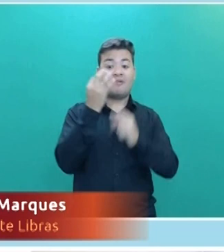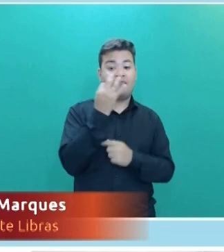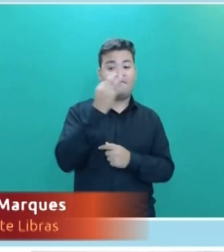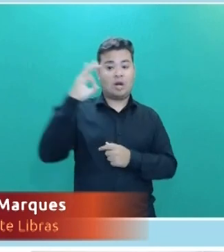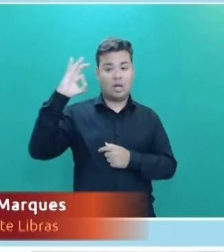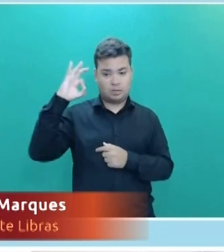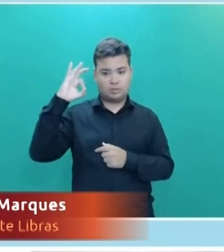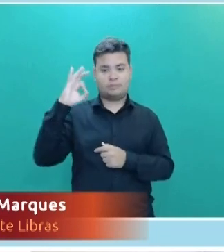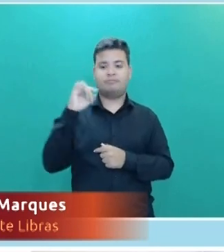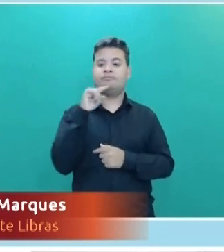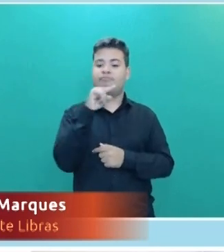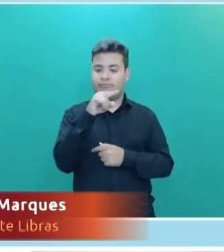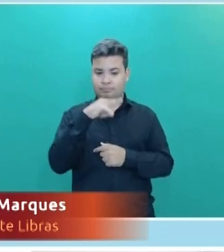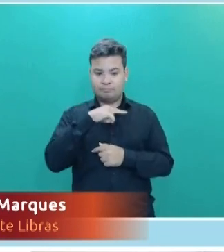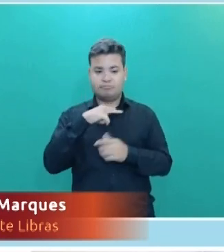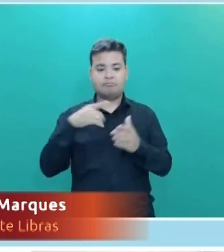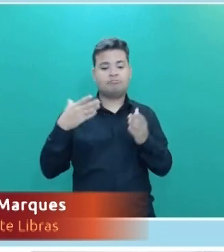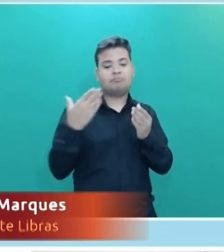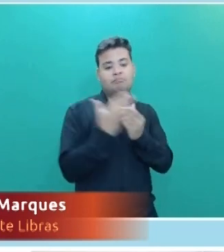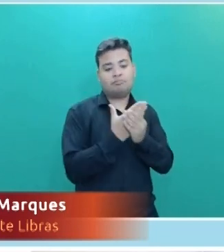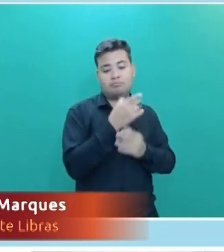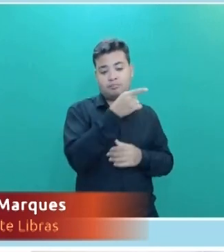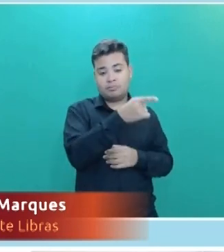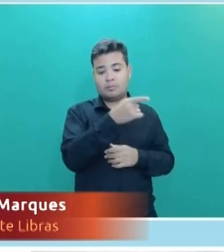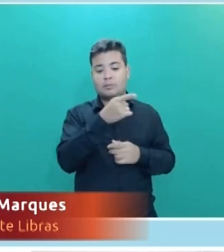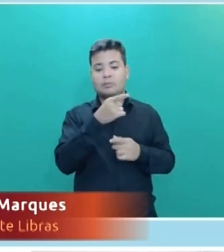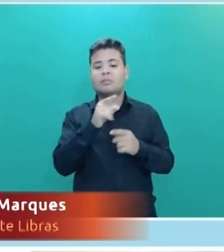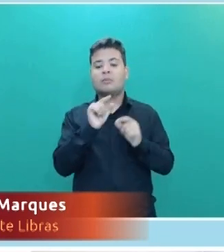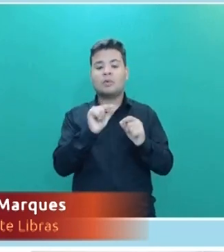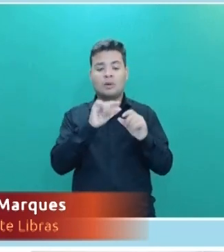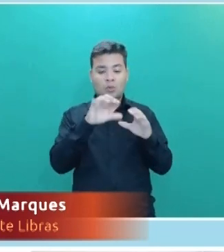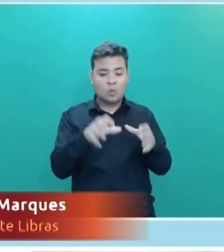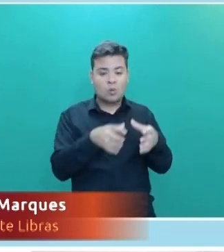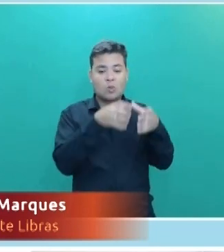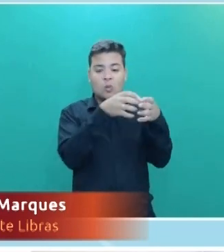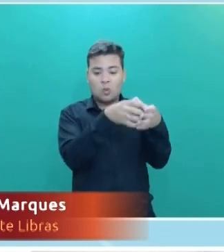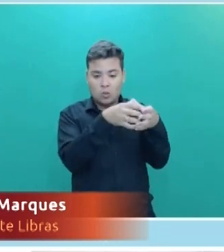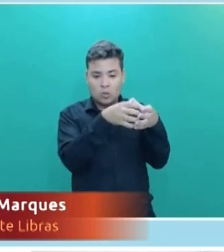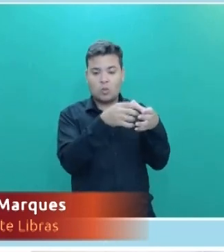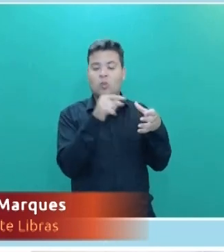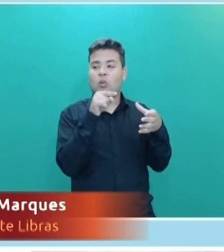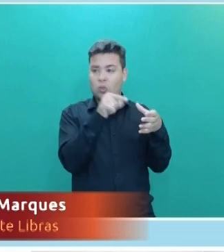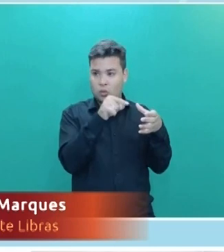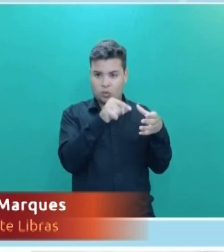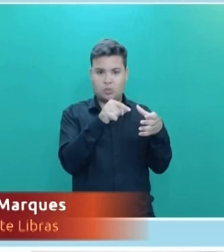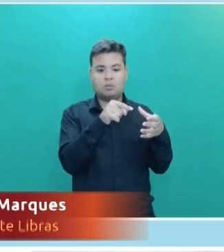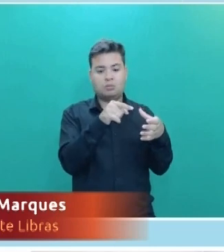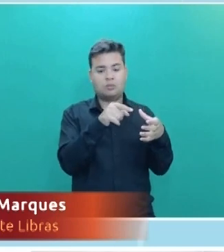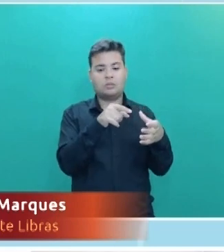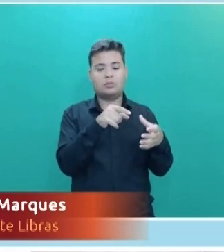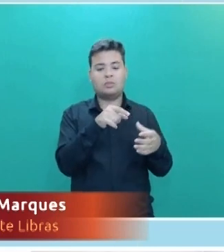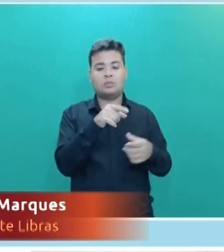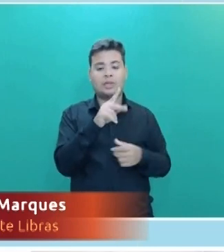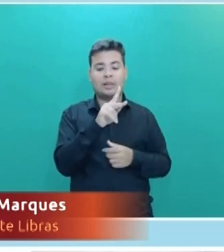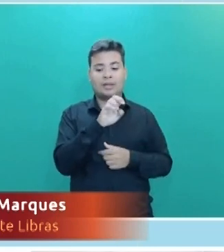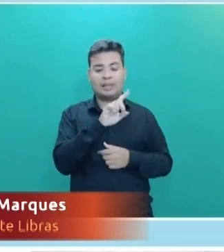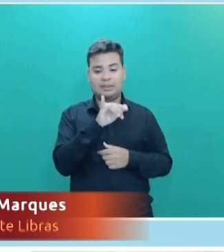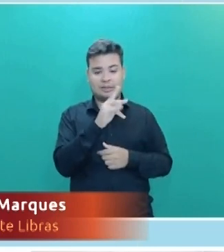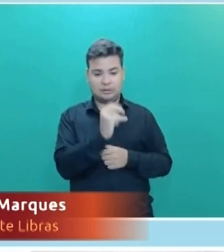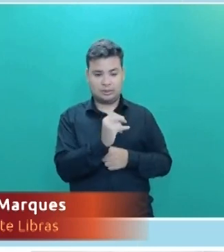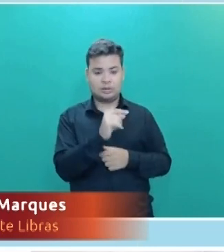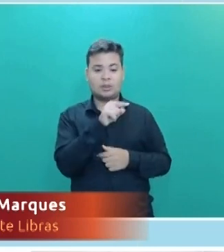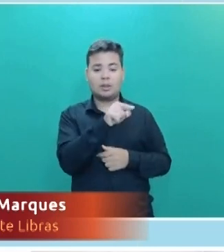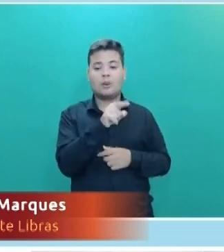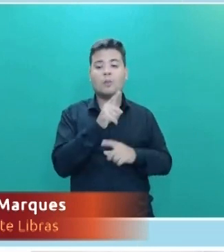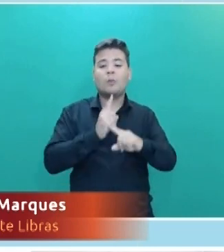do dever de vigilância, o Grupo Casino, porque ele é